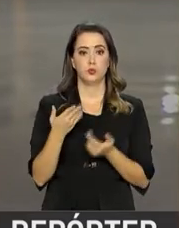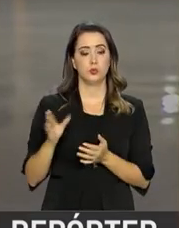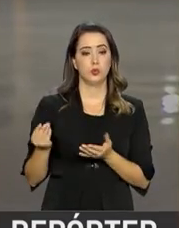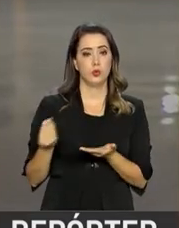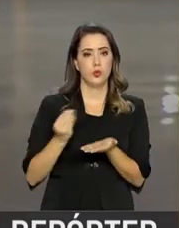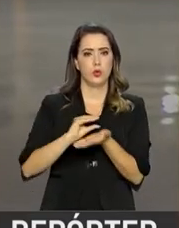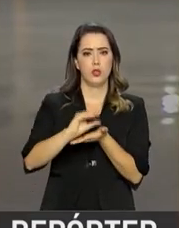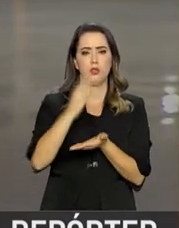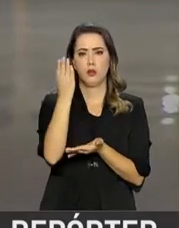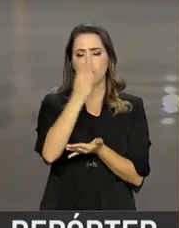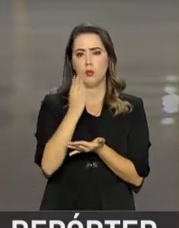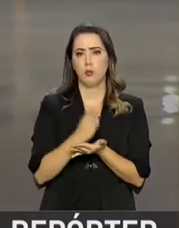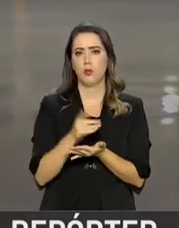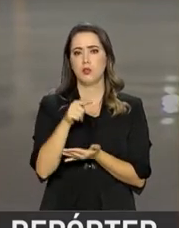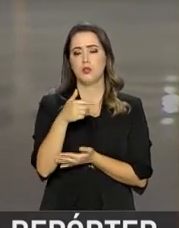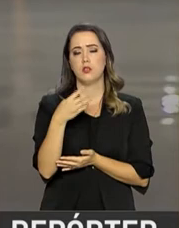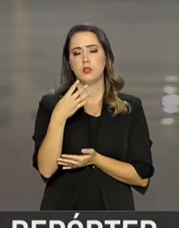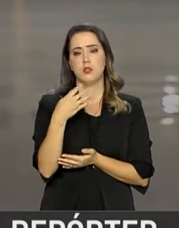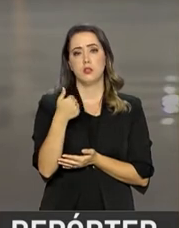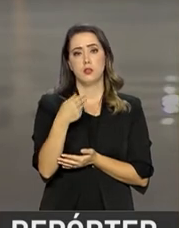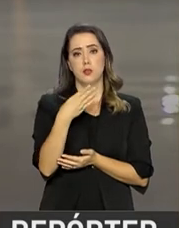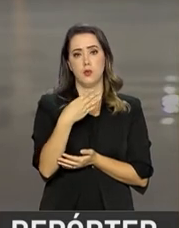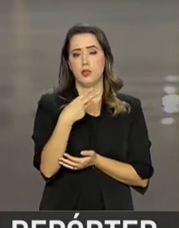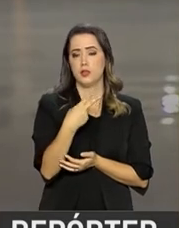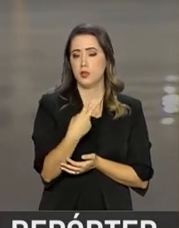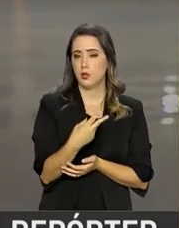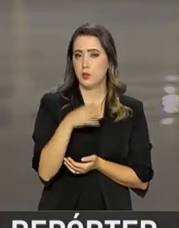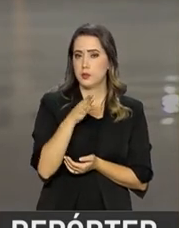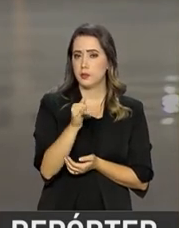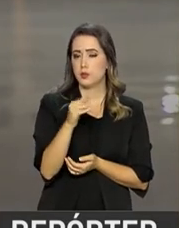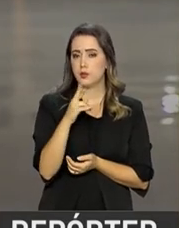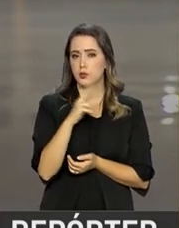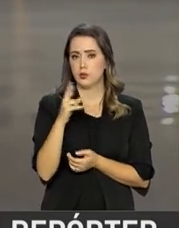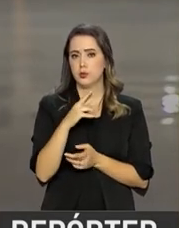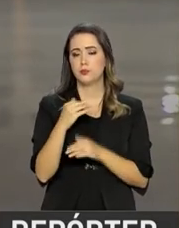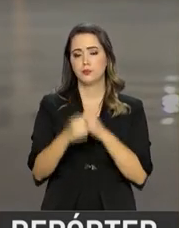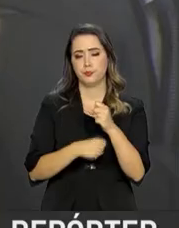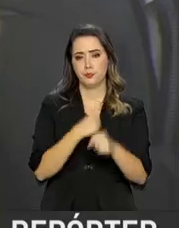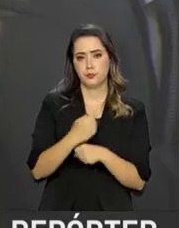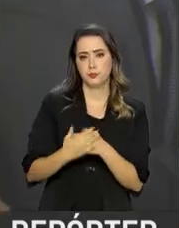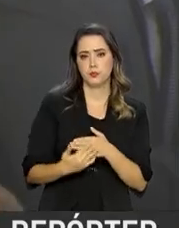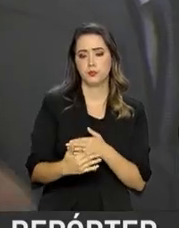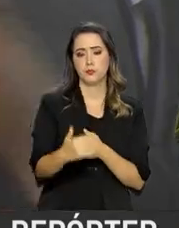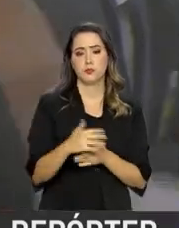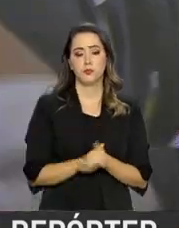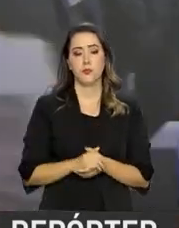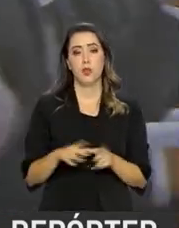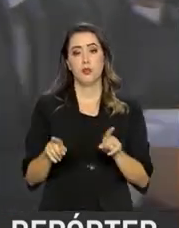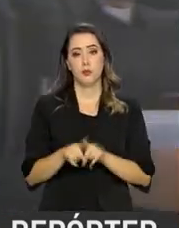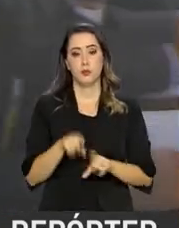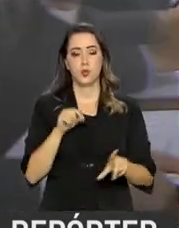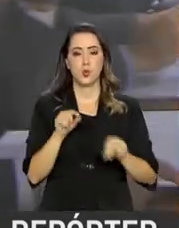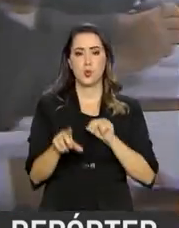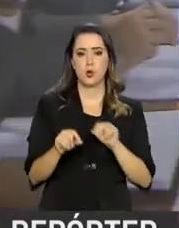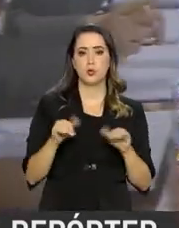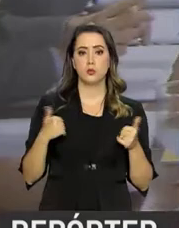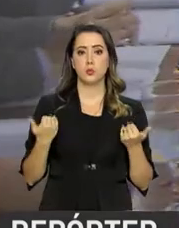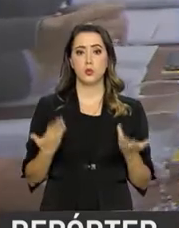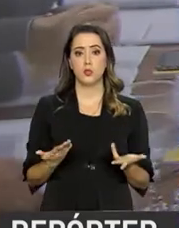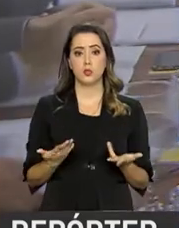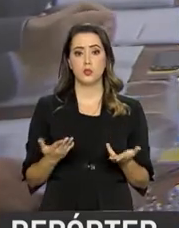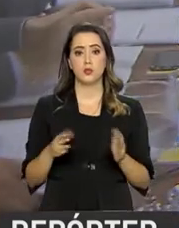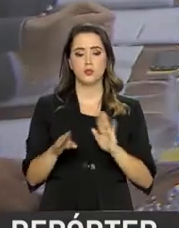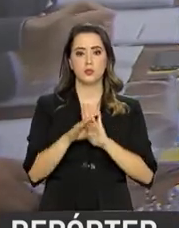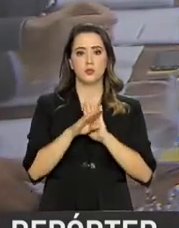142 bilhões de reais em investimentos no país nos próximos anos também ficaram definidos quais vão ser